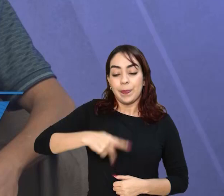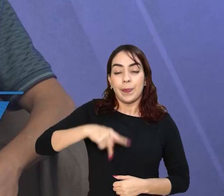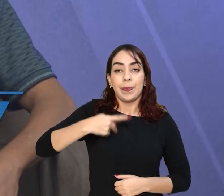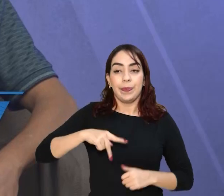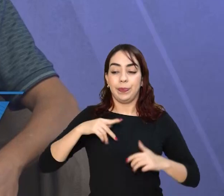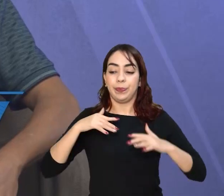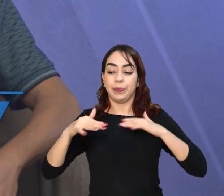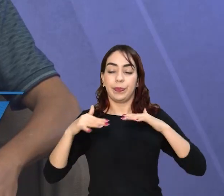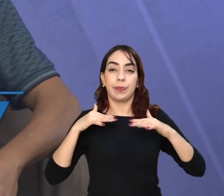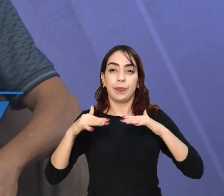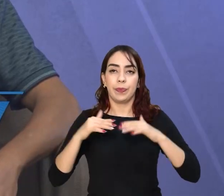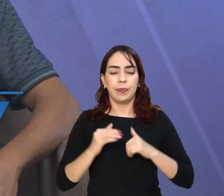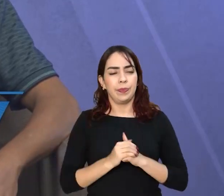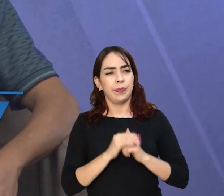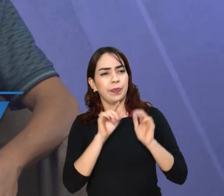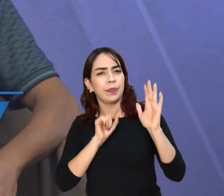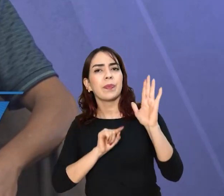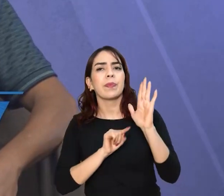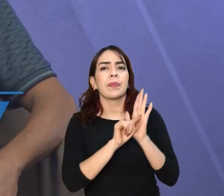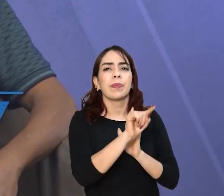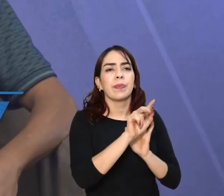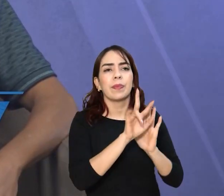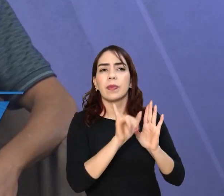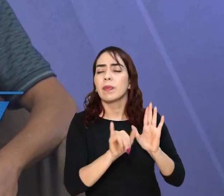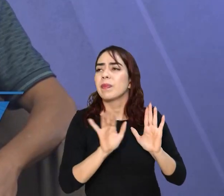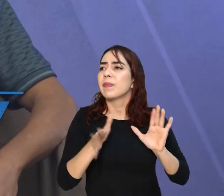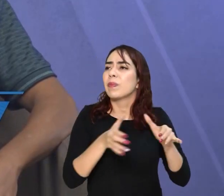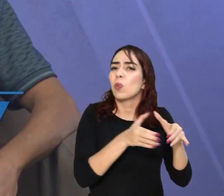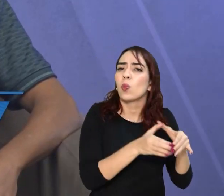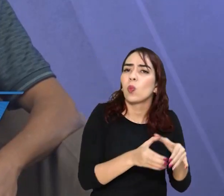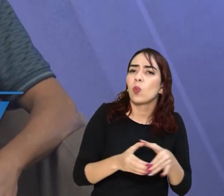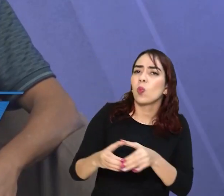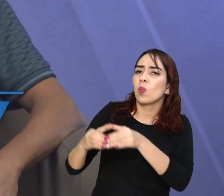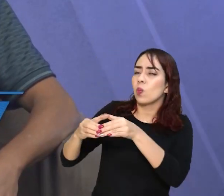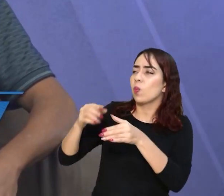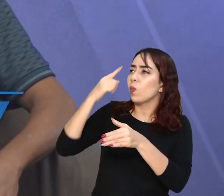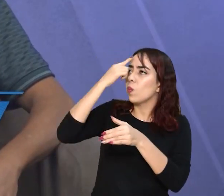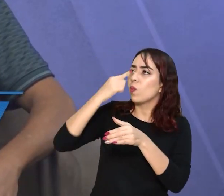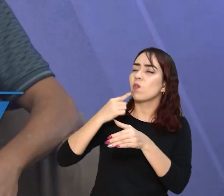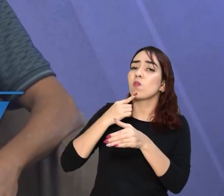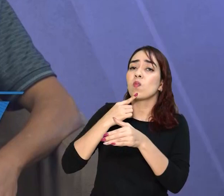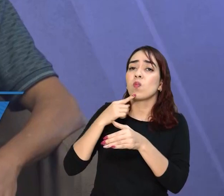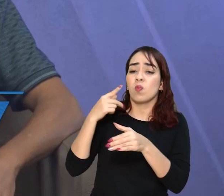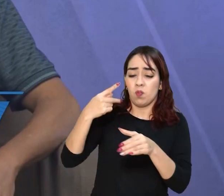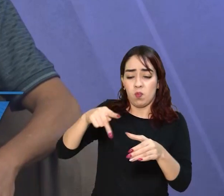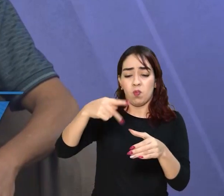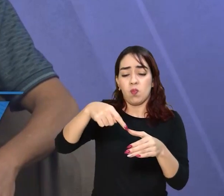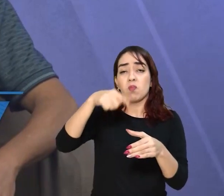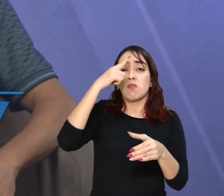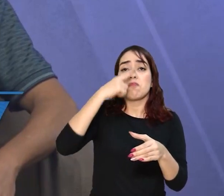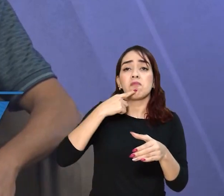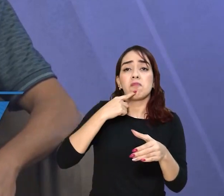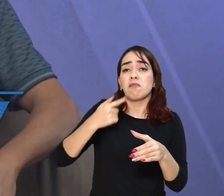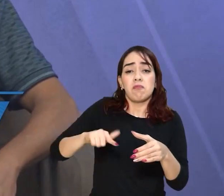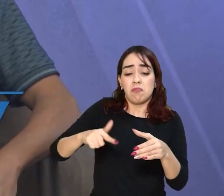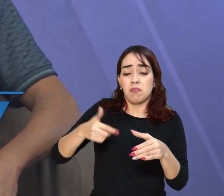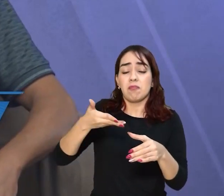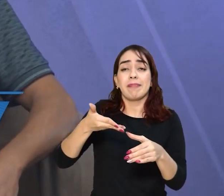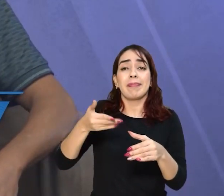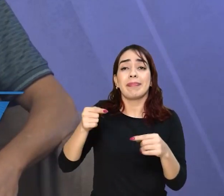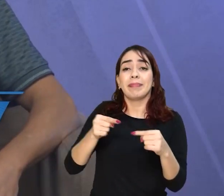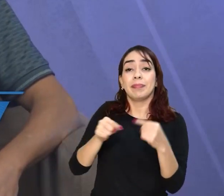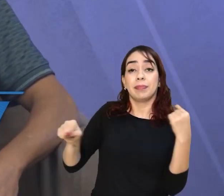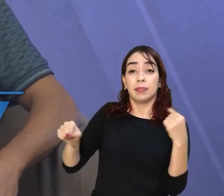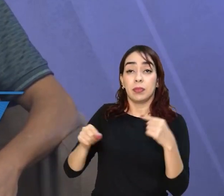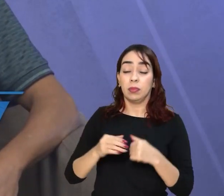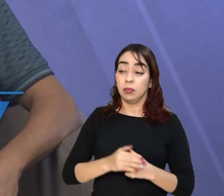aqui, mas como é que você vai entregar o time para um treinador com esse perfil se o elenco montado não tem esse perfil? Tanto que o